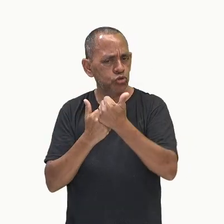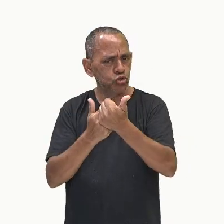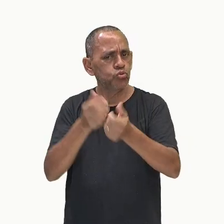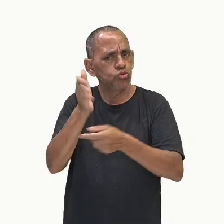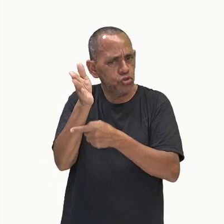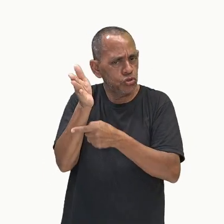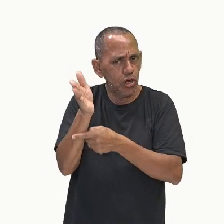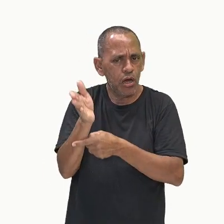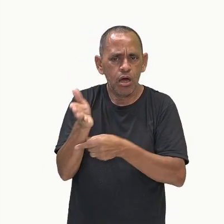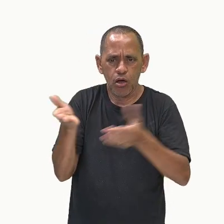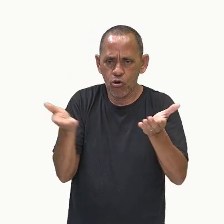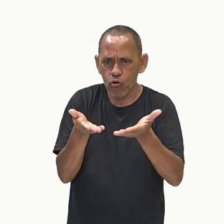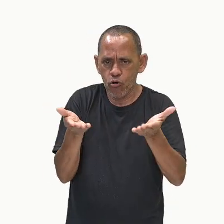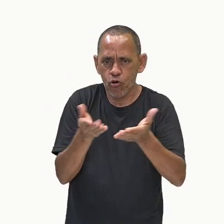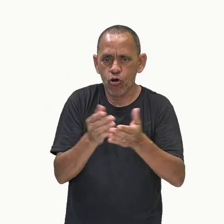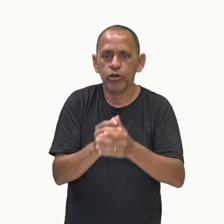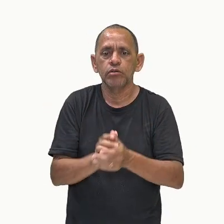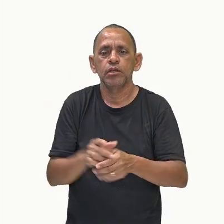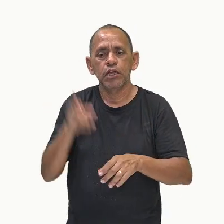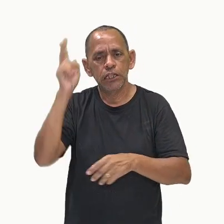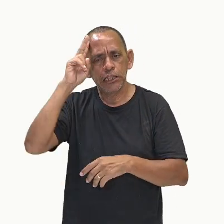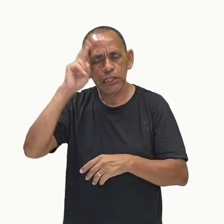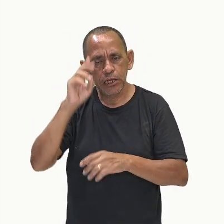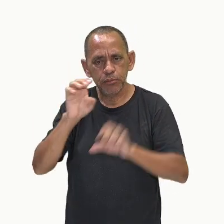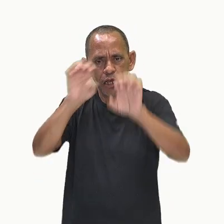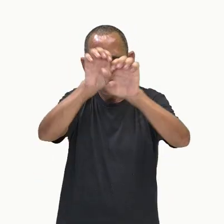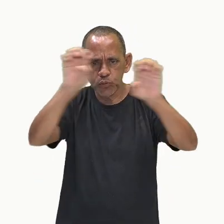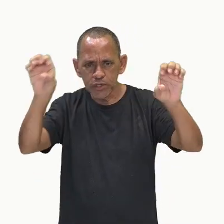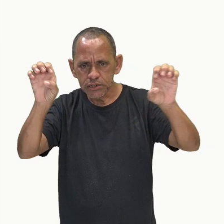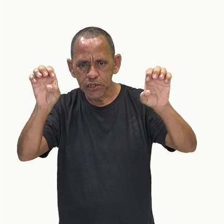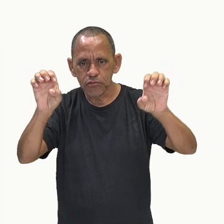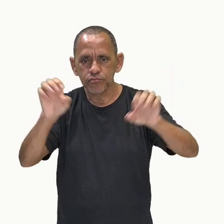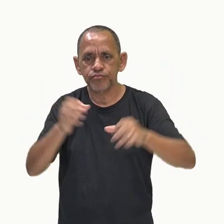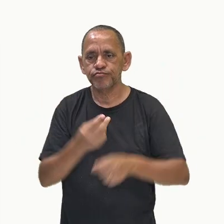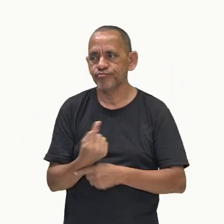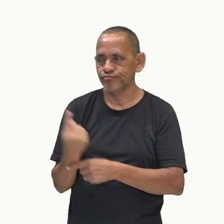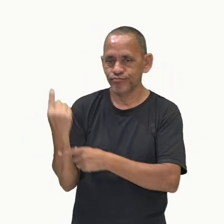aqui naquela expressão que foi dada anteriormente, que é essa daqui, ó.